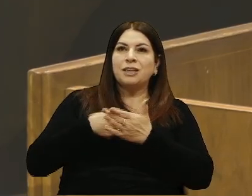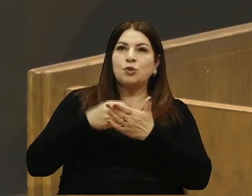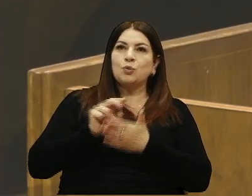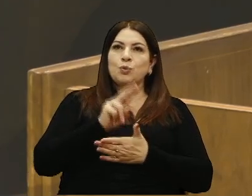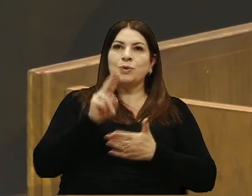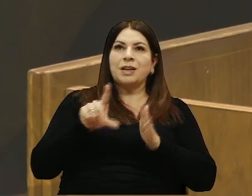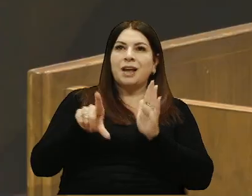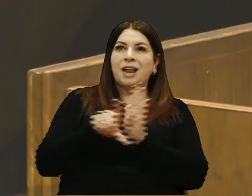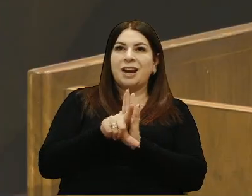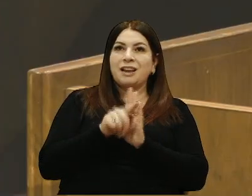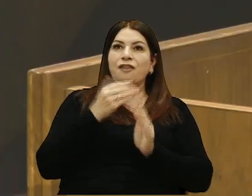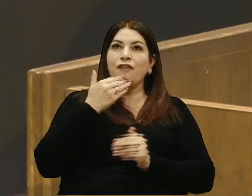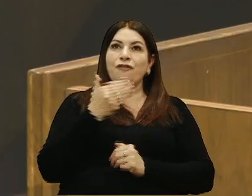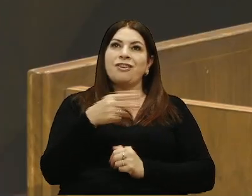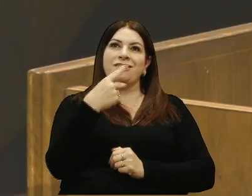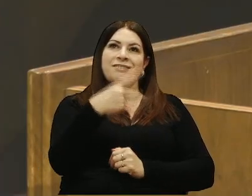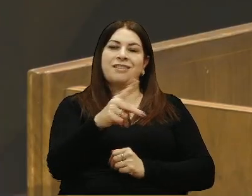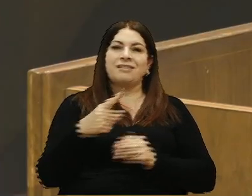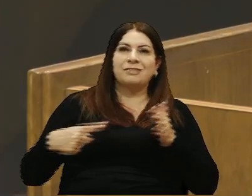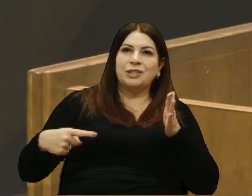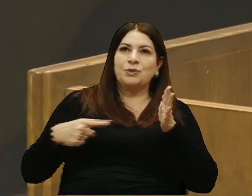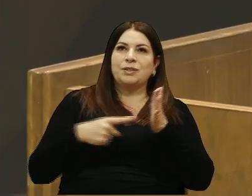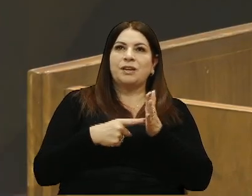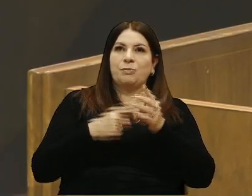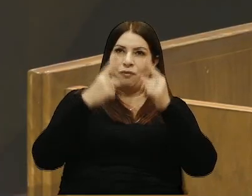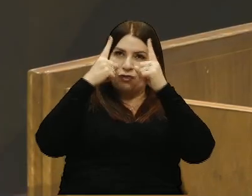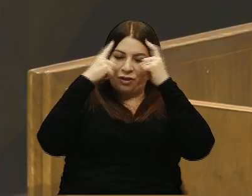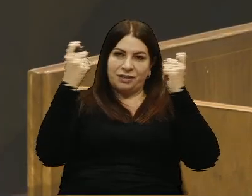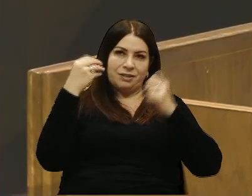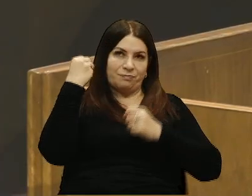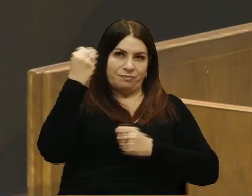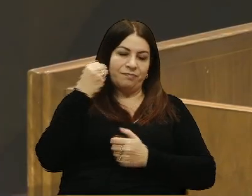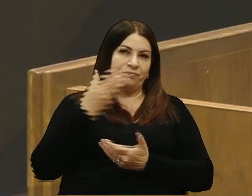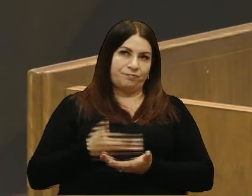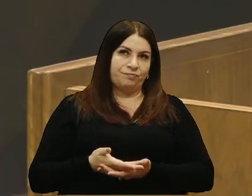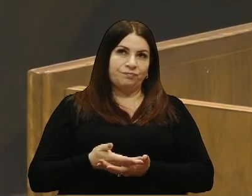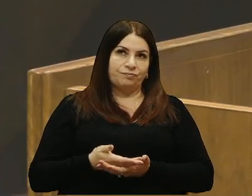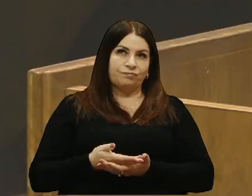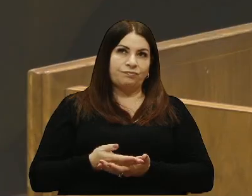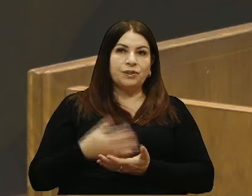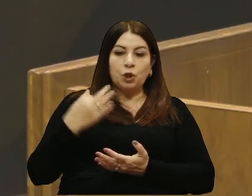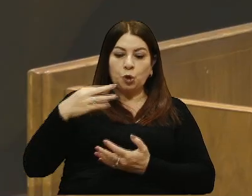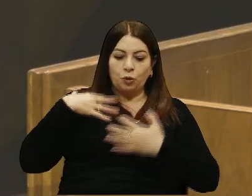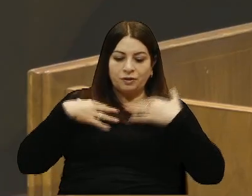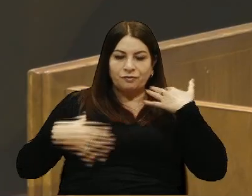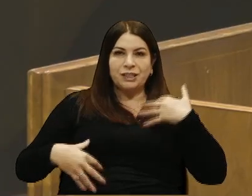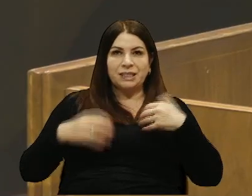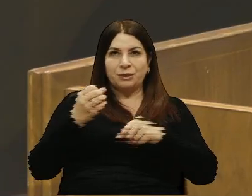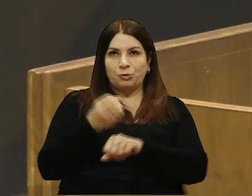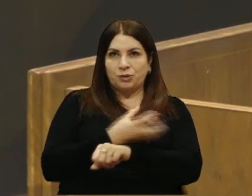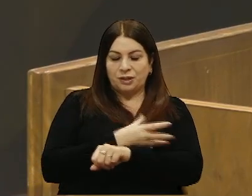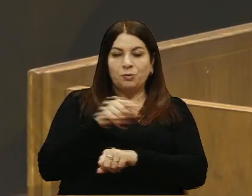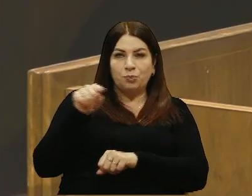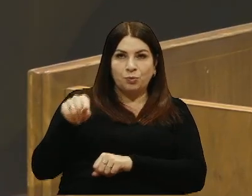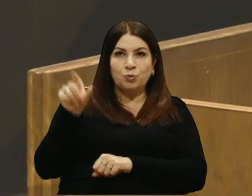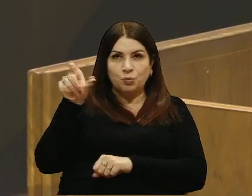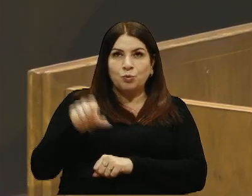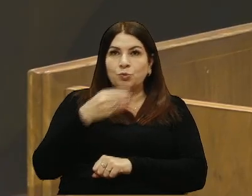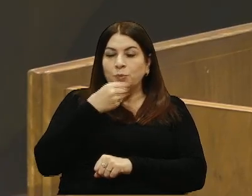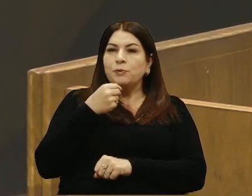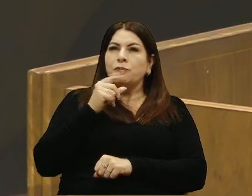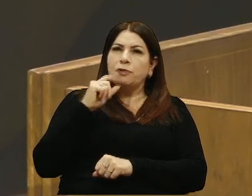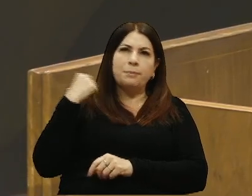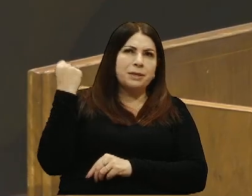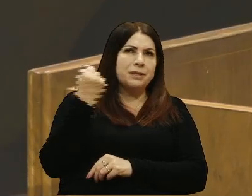a lei a seu favor, denunciando-o por violência psicológica. A dor física e emocional de Alexandre foi agravada